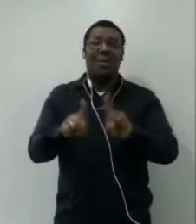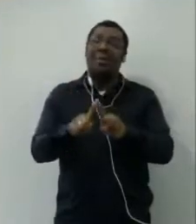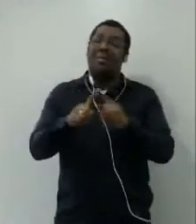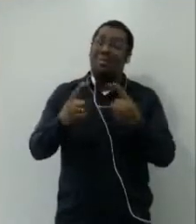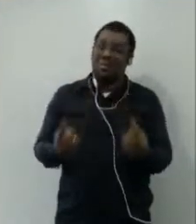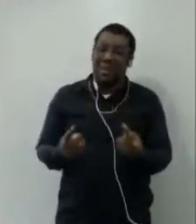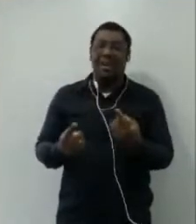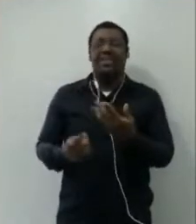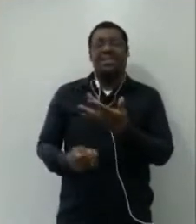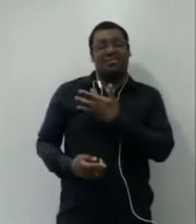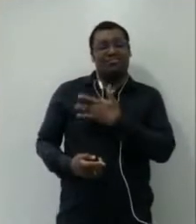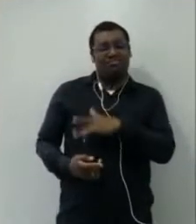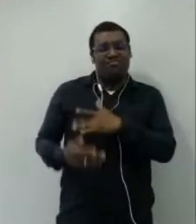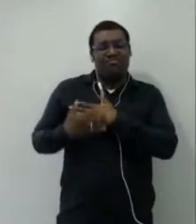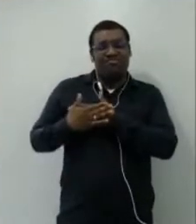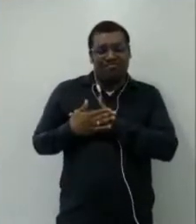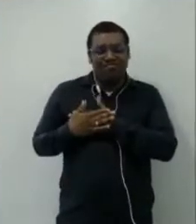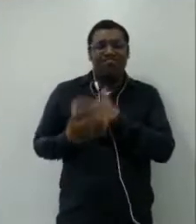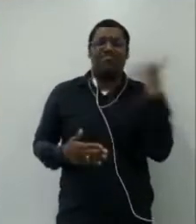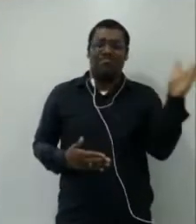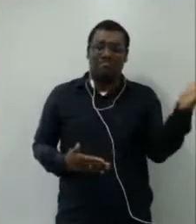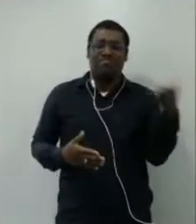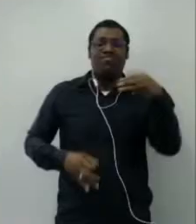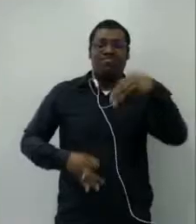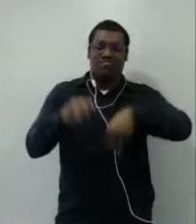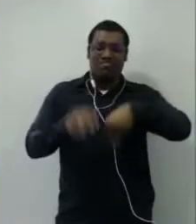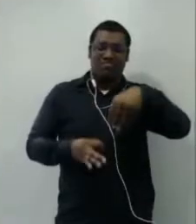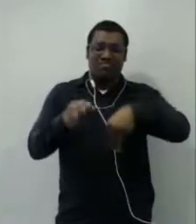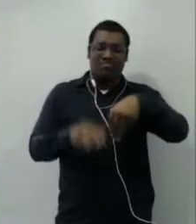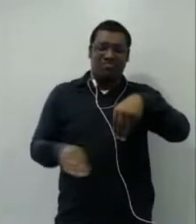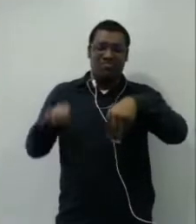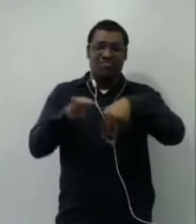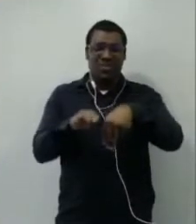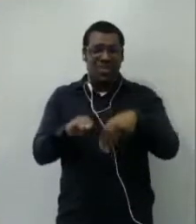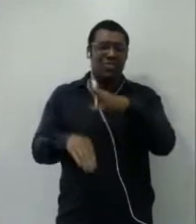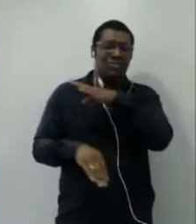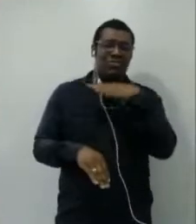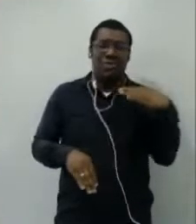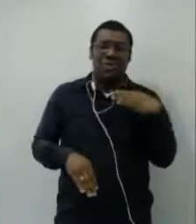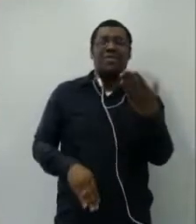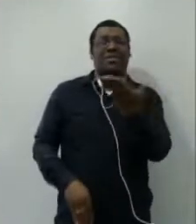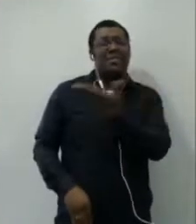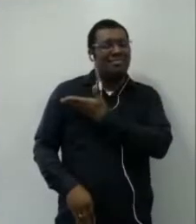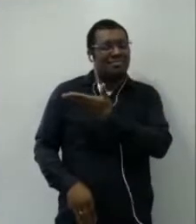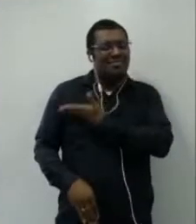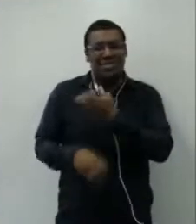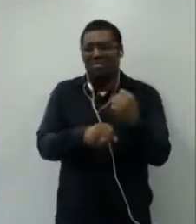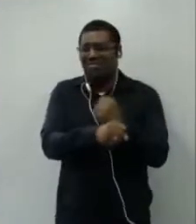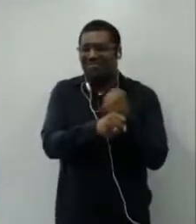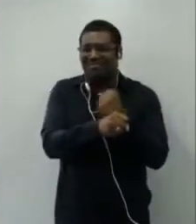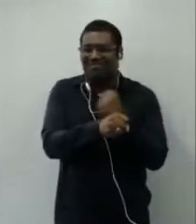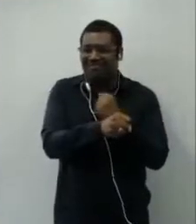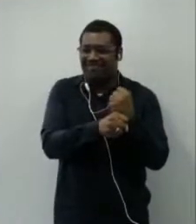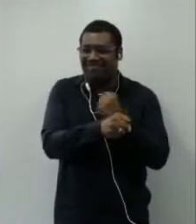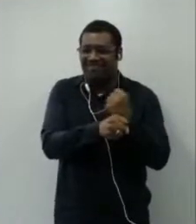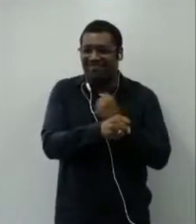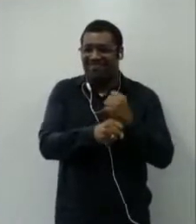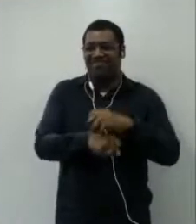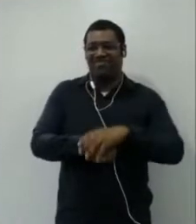partida precoce desse estimado colega e amigo que certamente continua entre